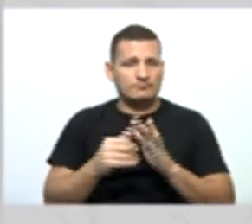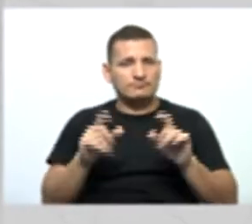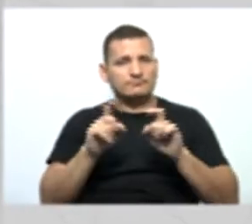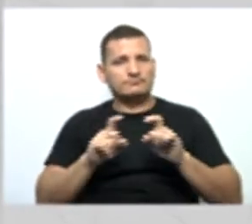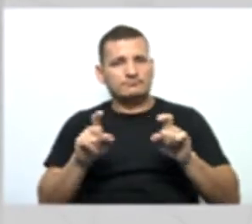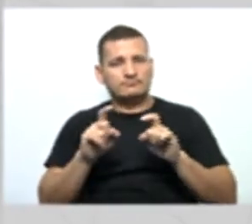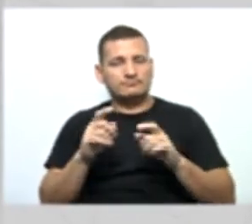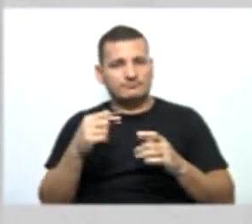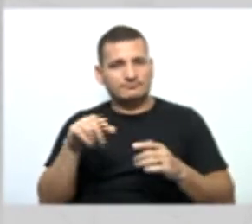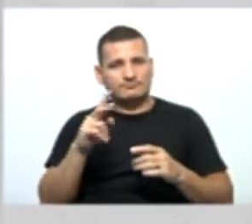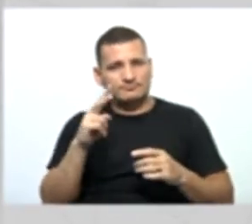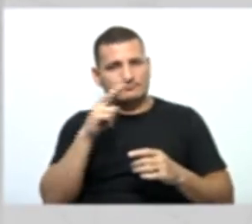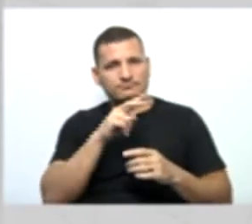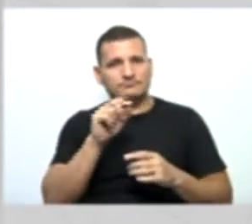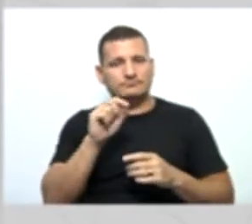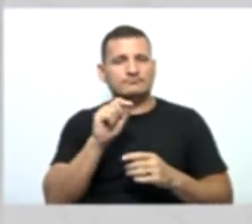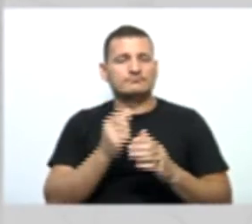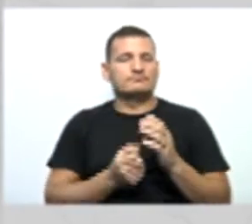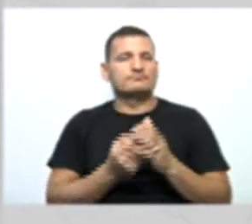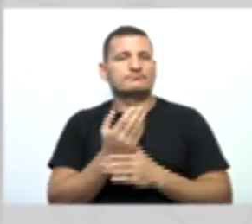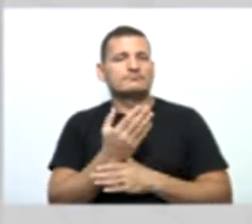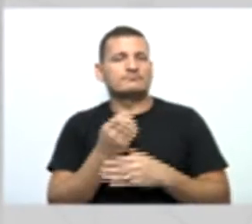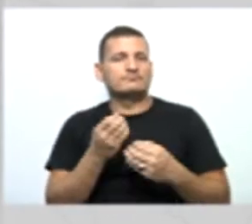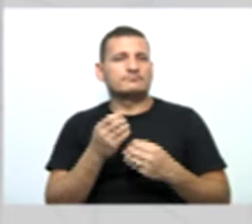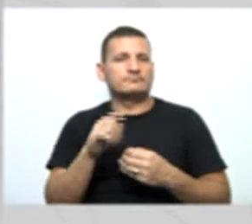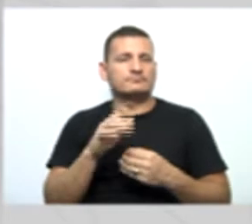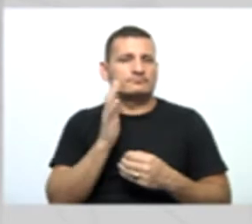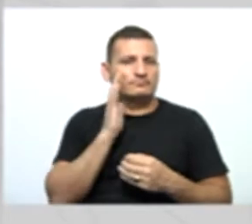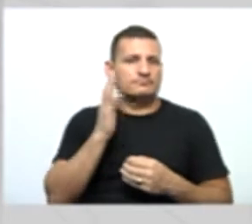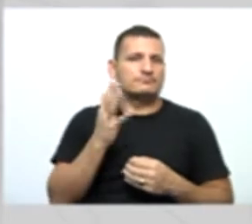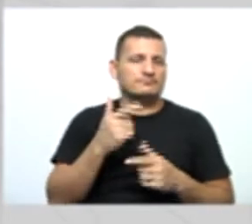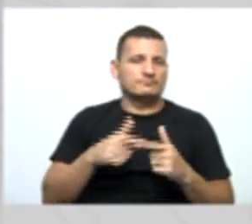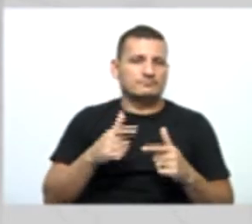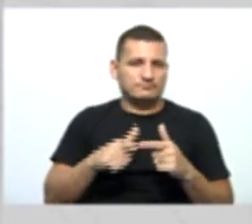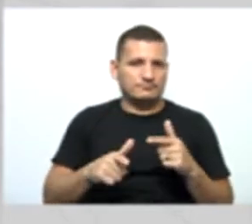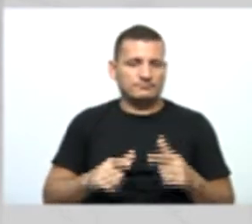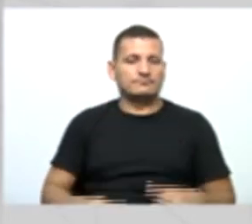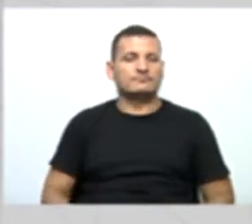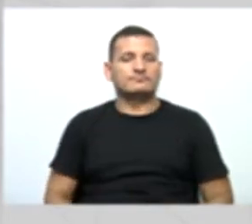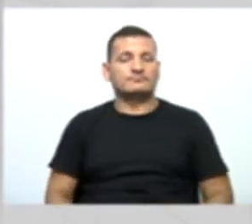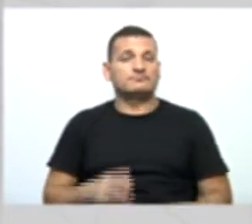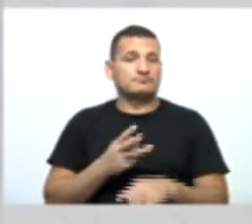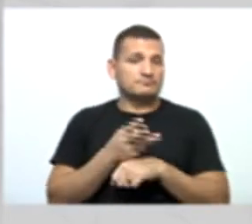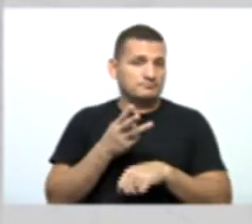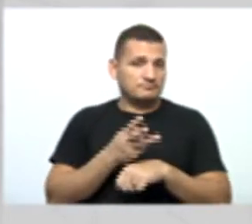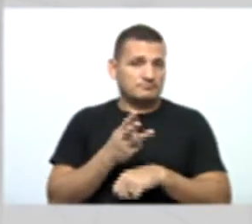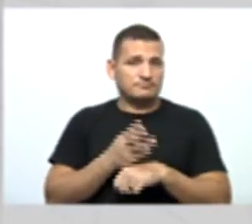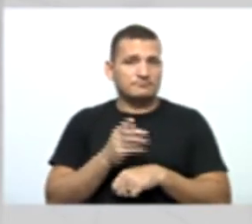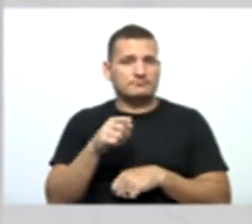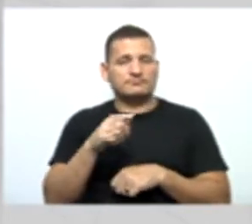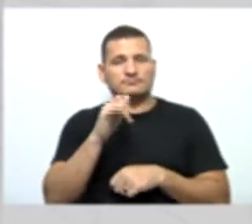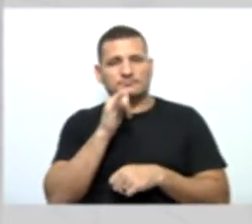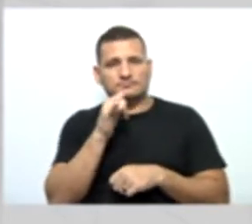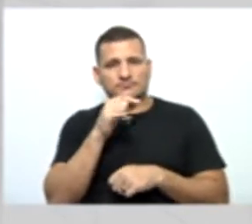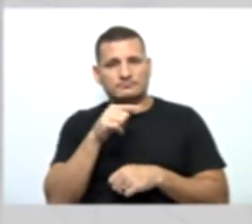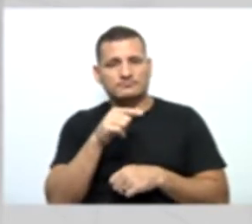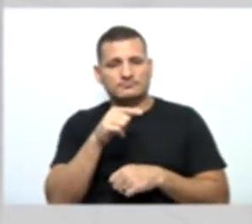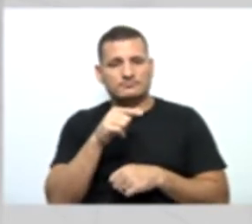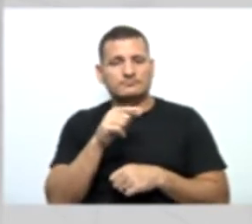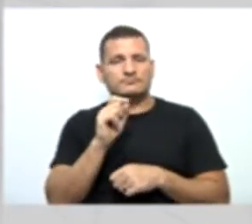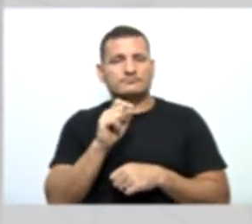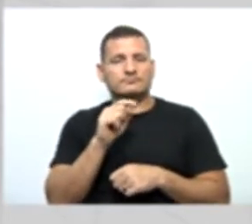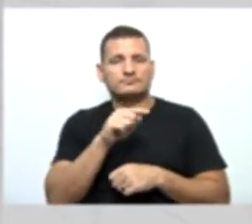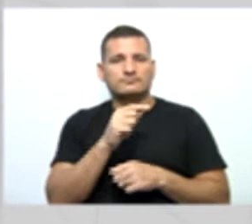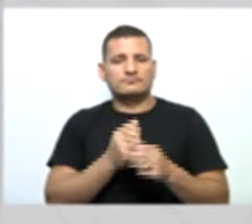vimos aqui, eles foram criados de fato para resolver determinado problema. O WhatsApp, que foi exemplificado aqui, ele